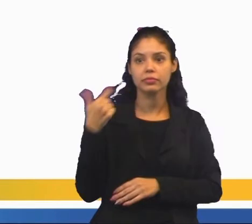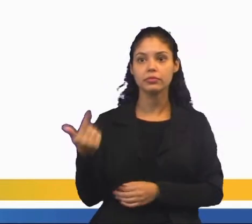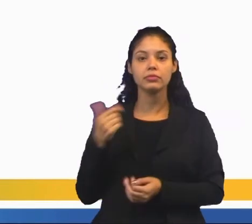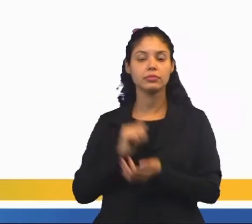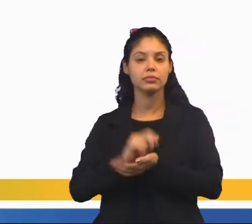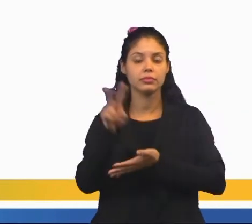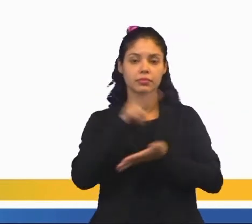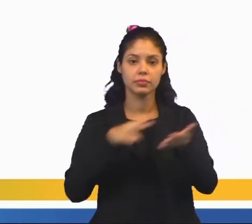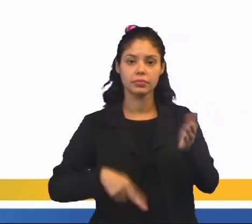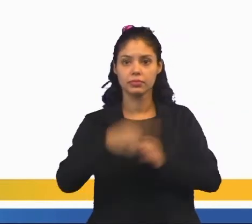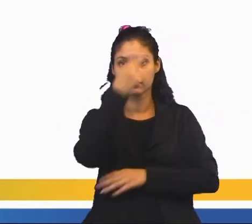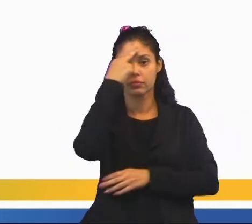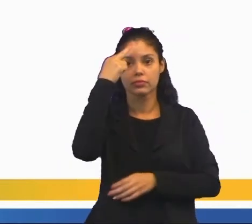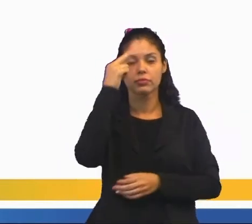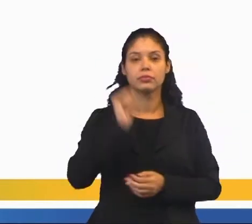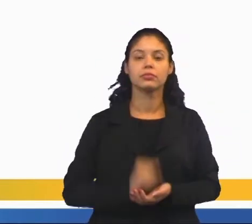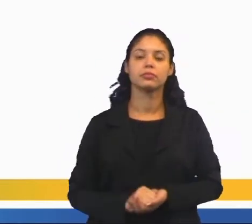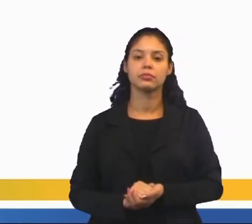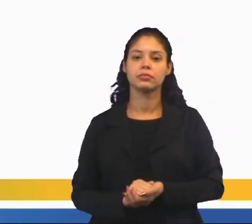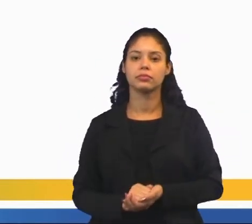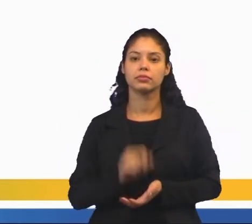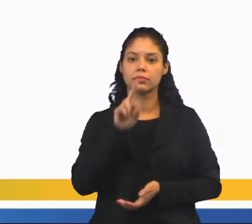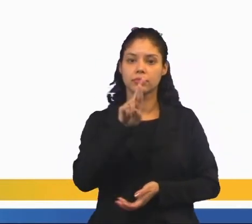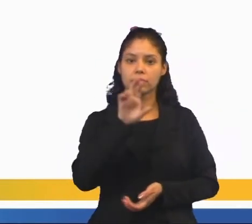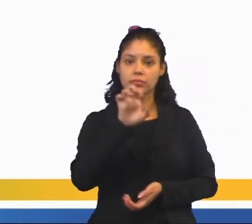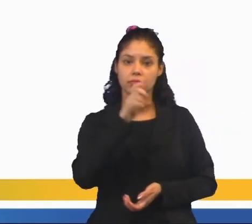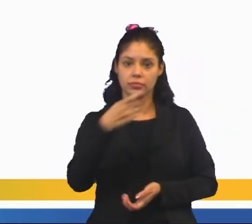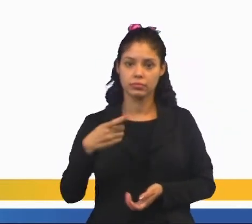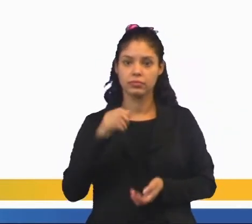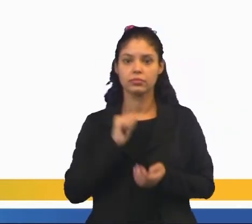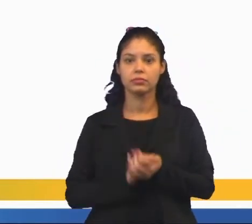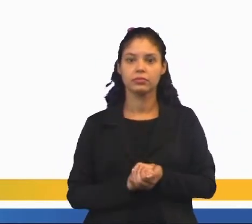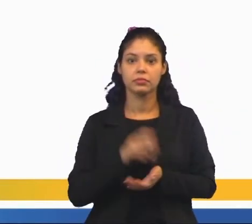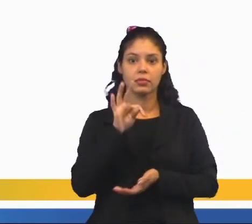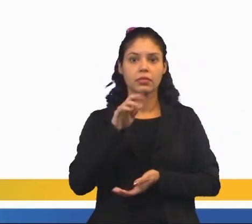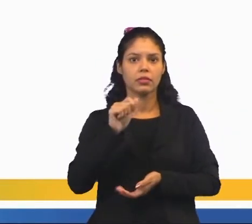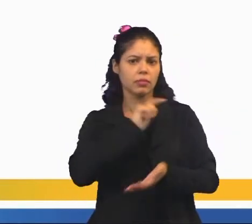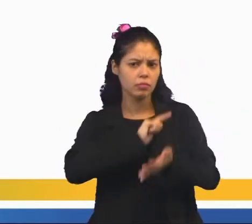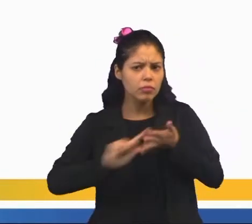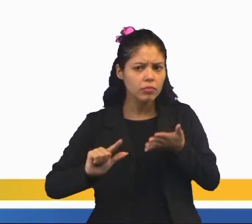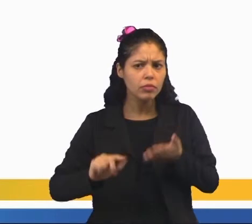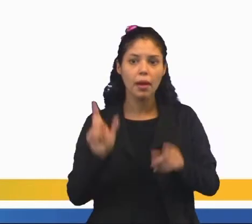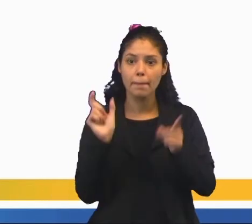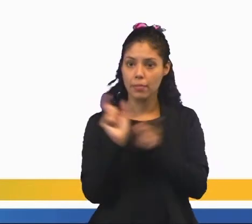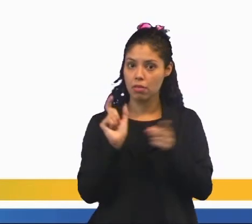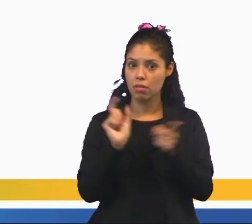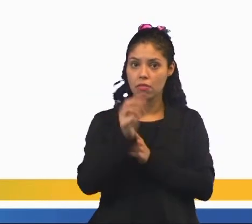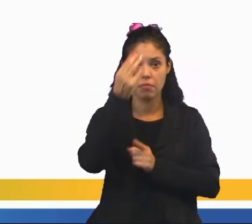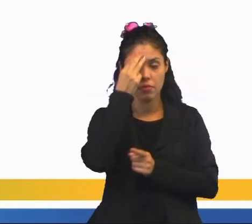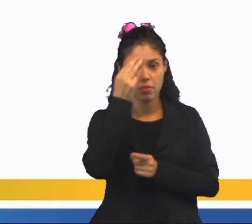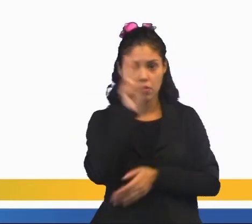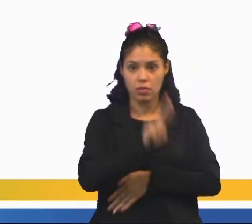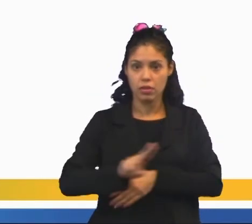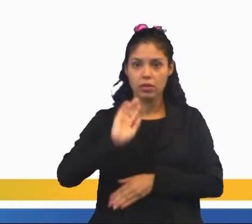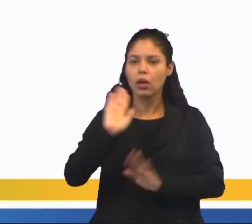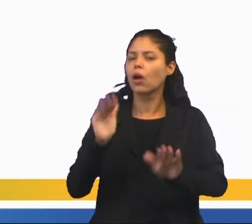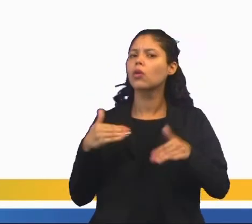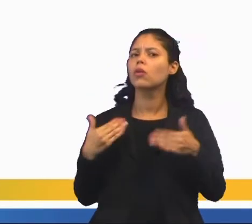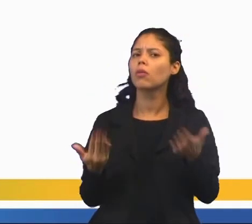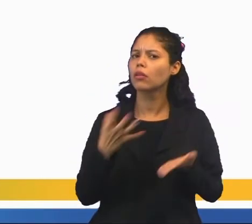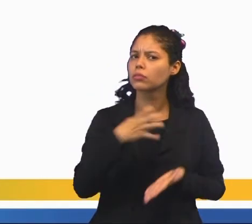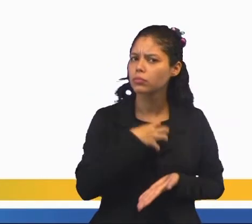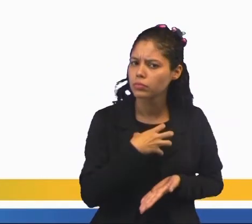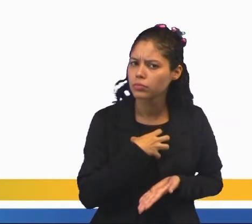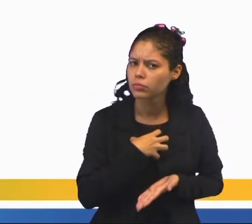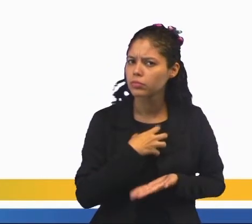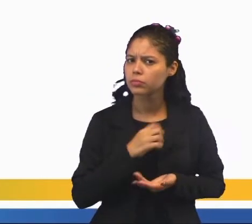a leitura da história em quadrinhos, Rex, em tá limpo, a palavra memória foi usada